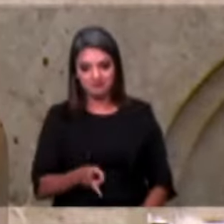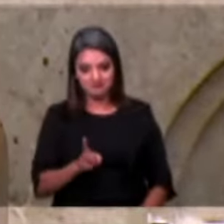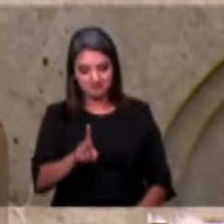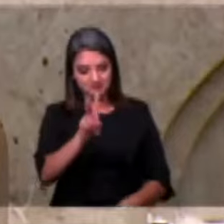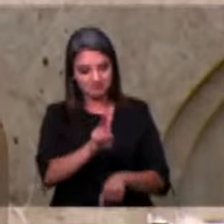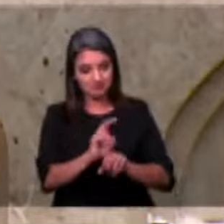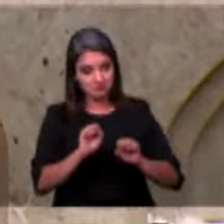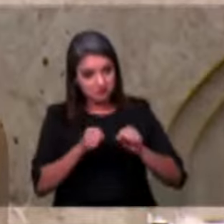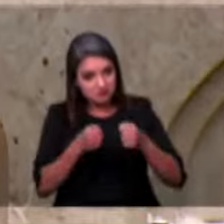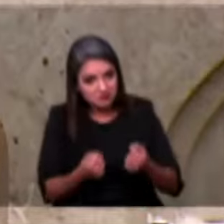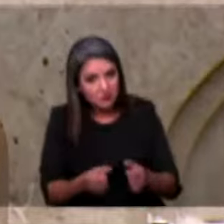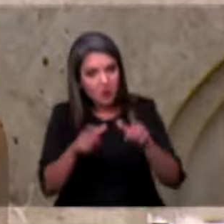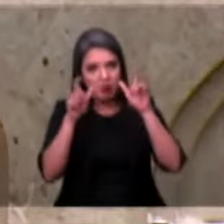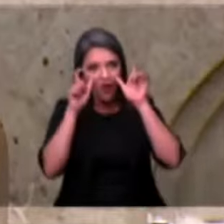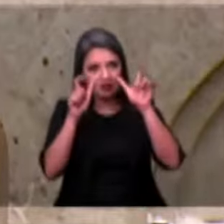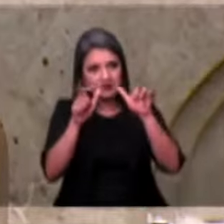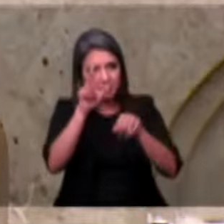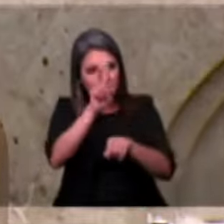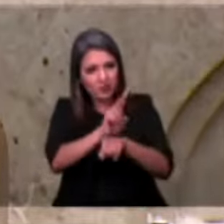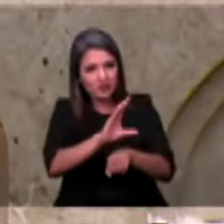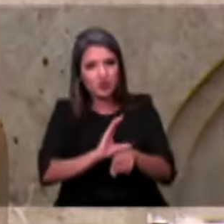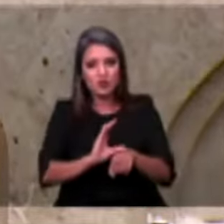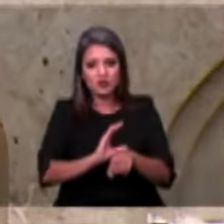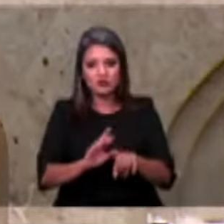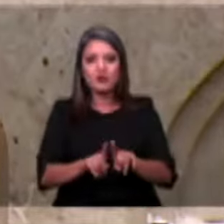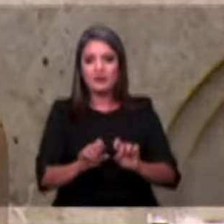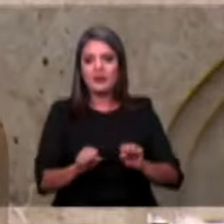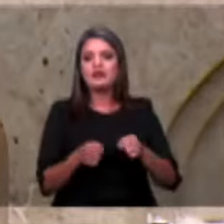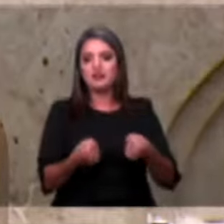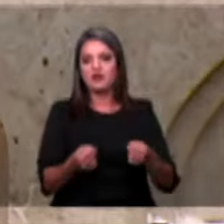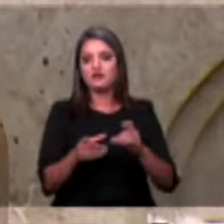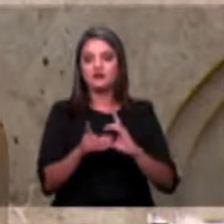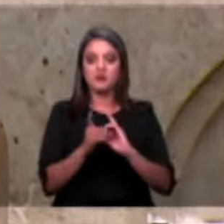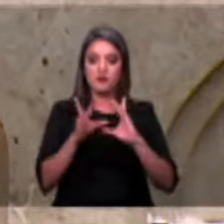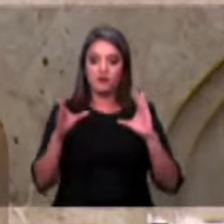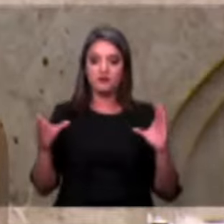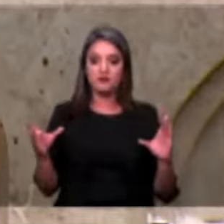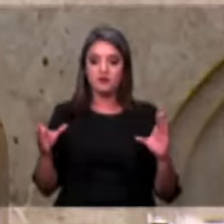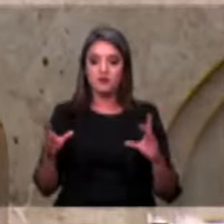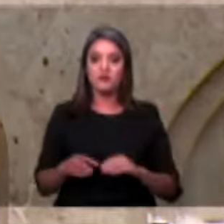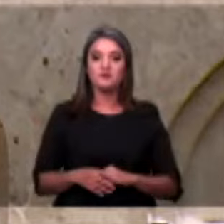da Constituição e na defesa da democracia.